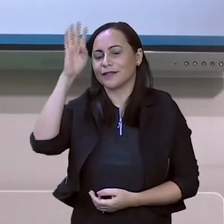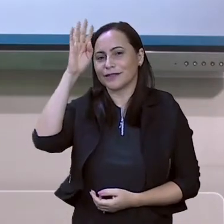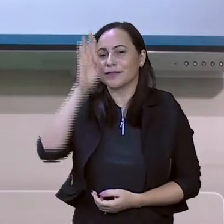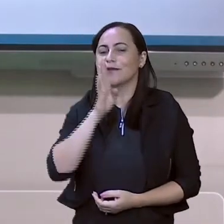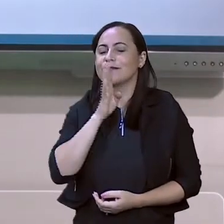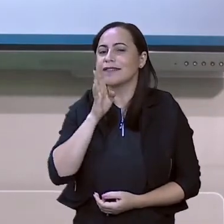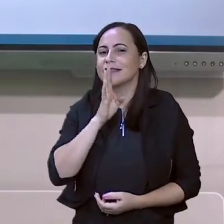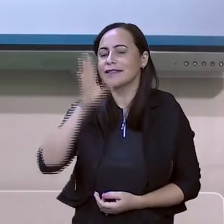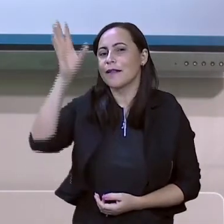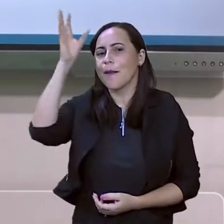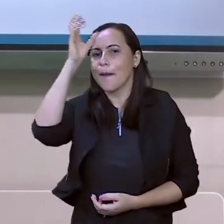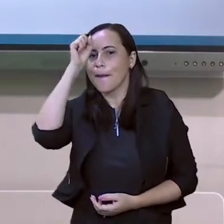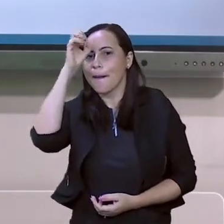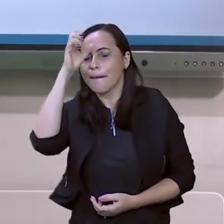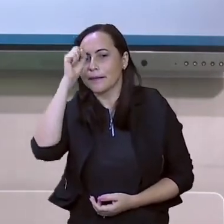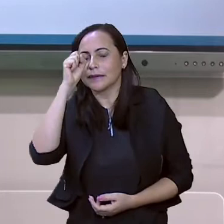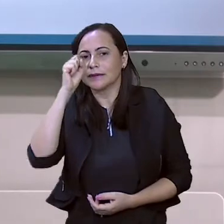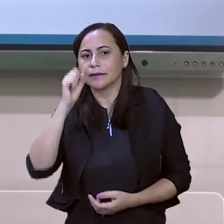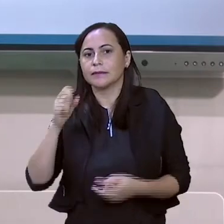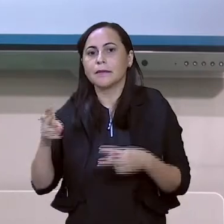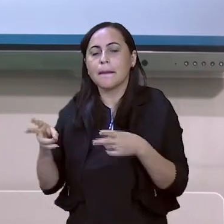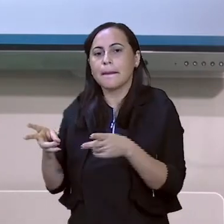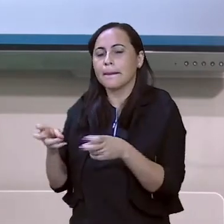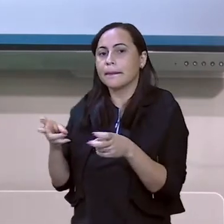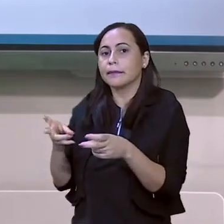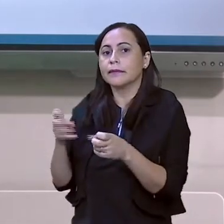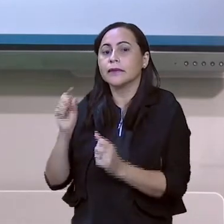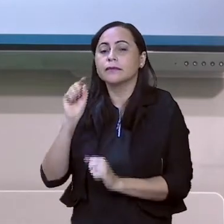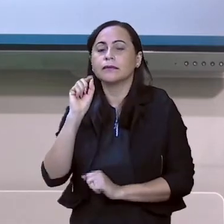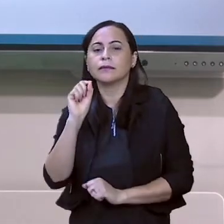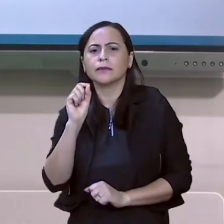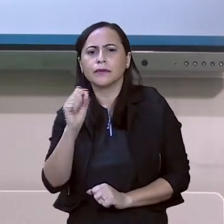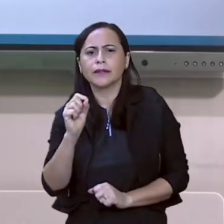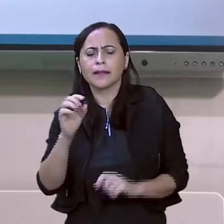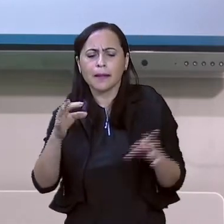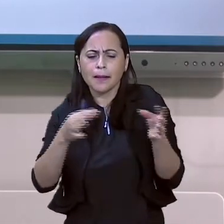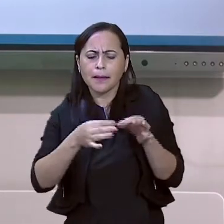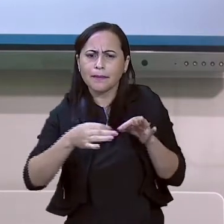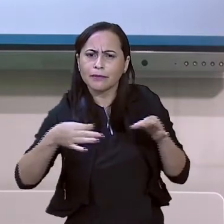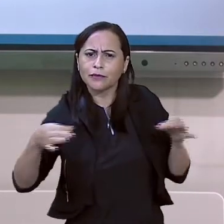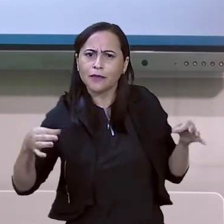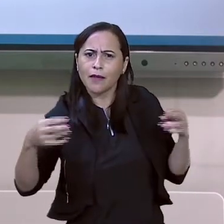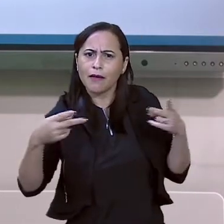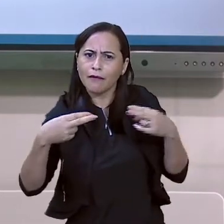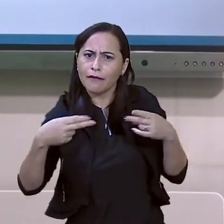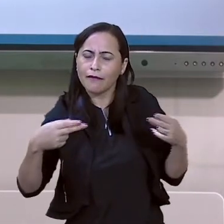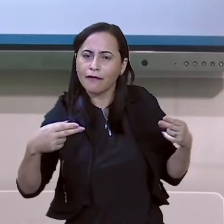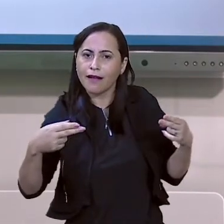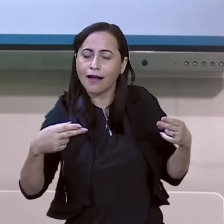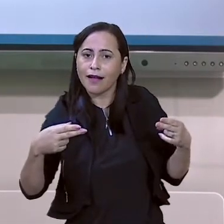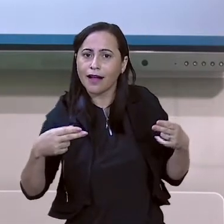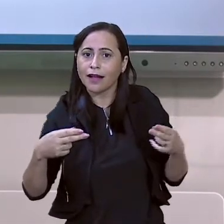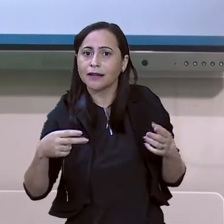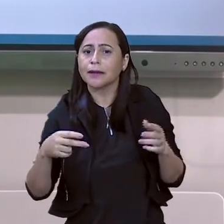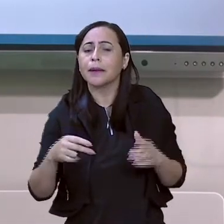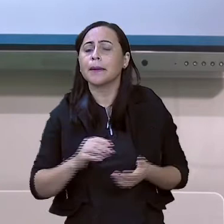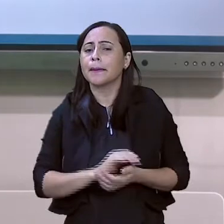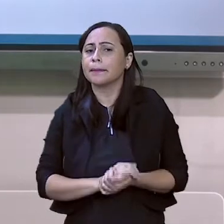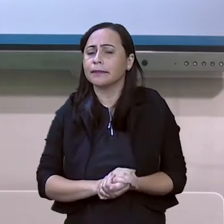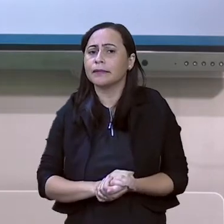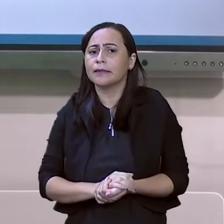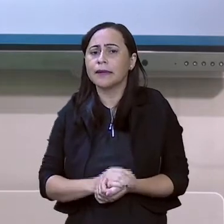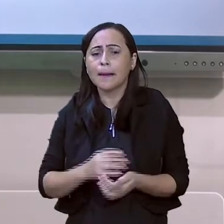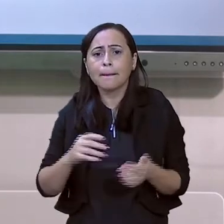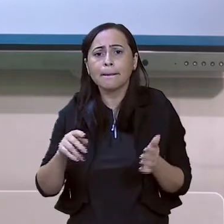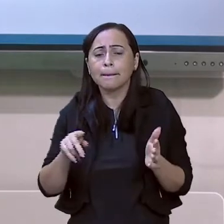utilizar aí e nós percebemos que as unidades de medida estão aí, ao nosso redor, nós utilizamos em